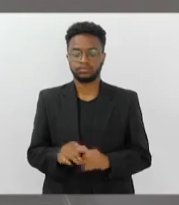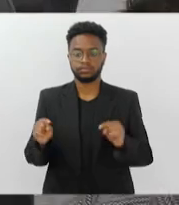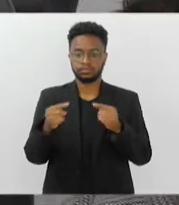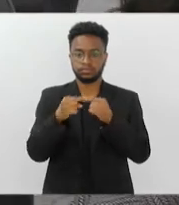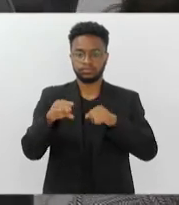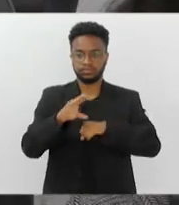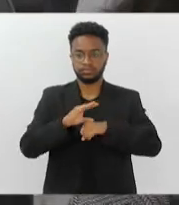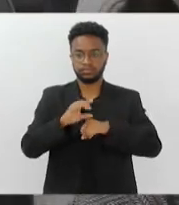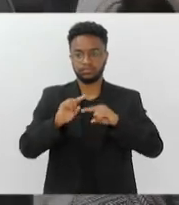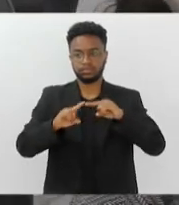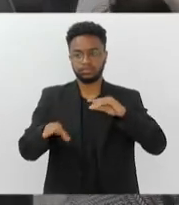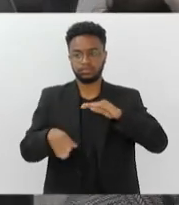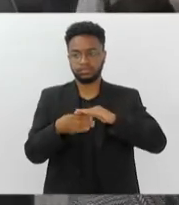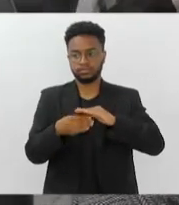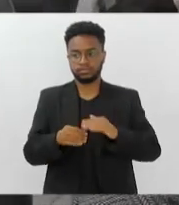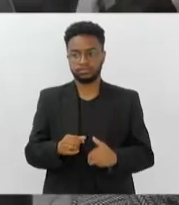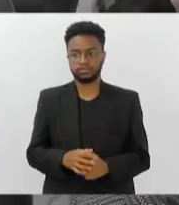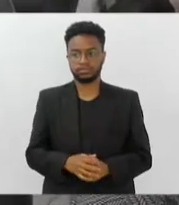Constitucionalidade com emendas.